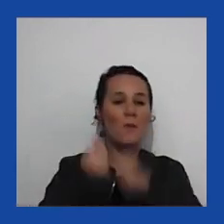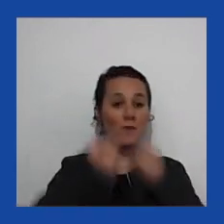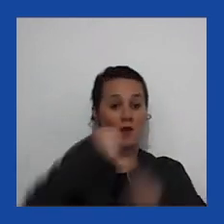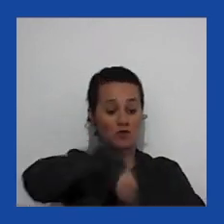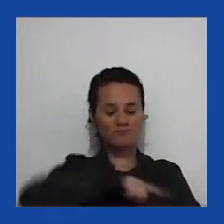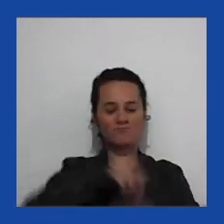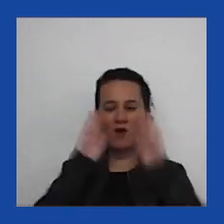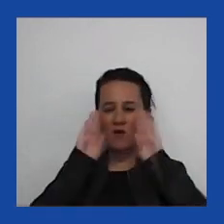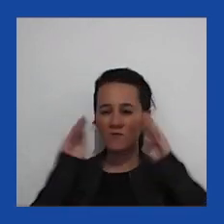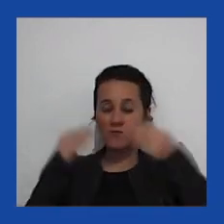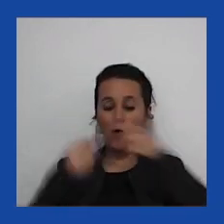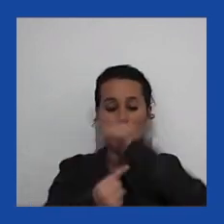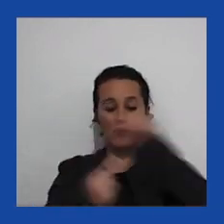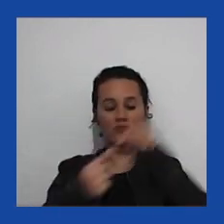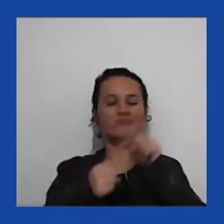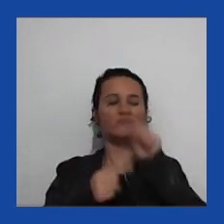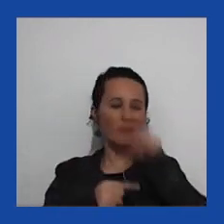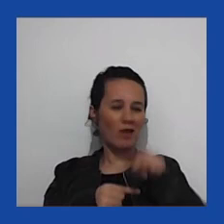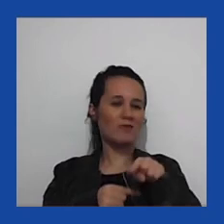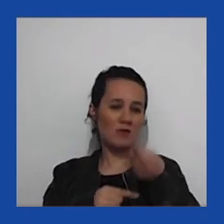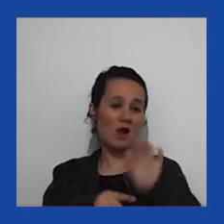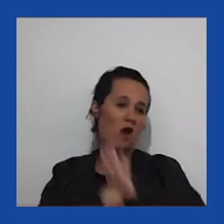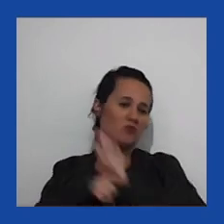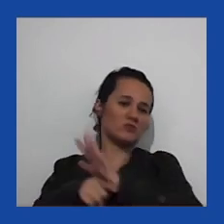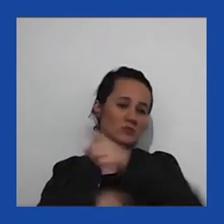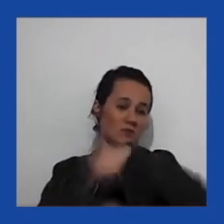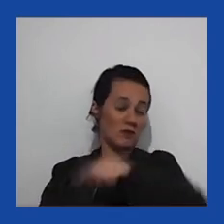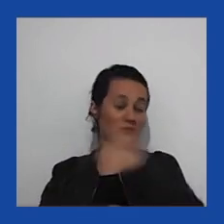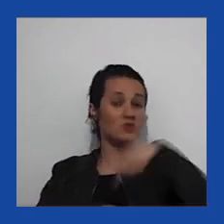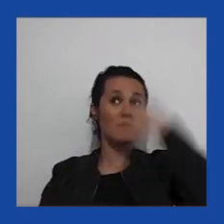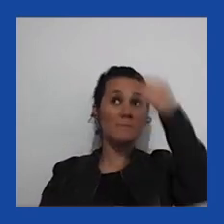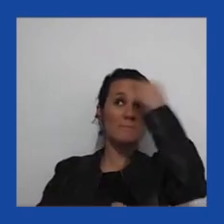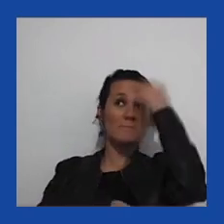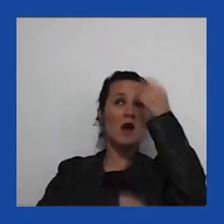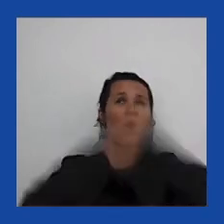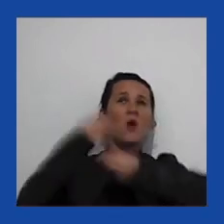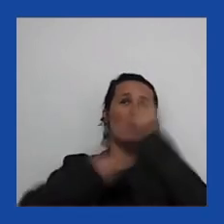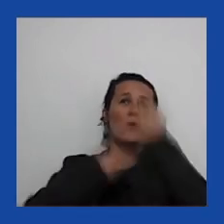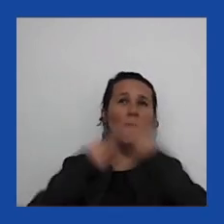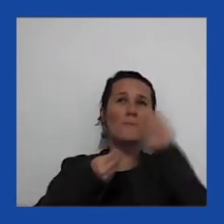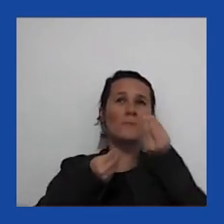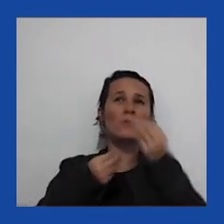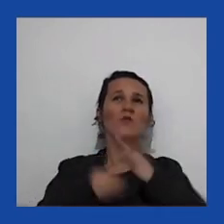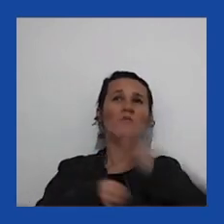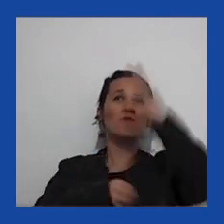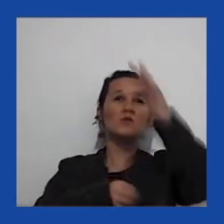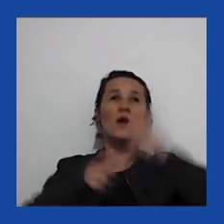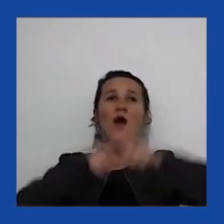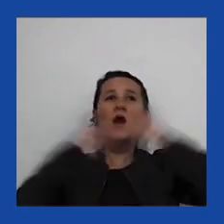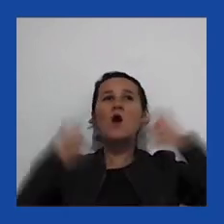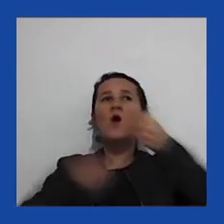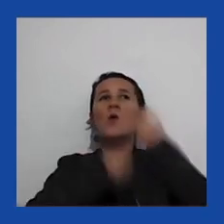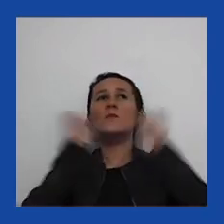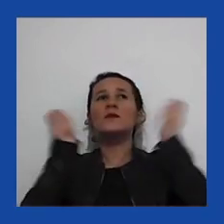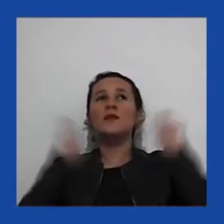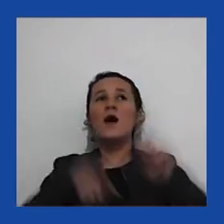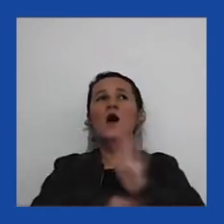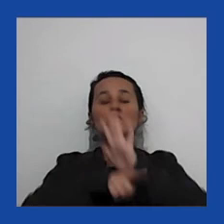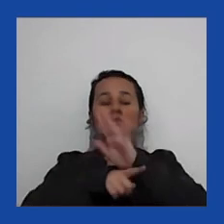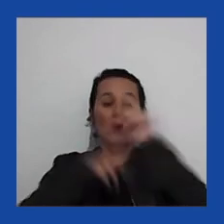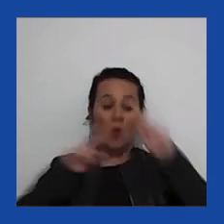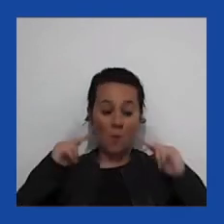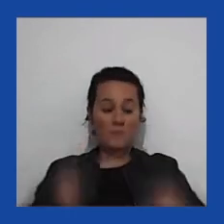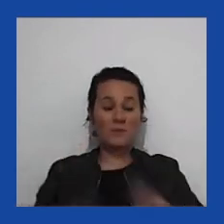nosso objetivo. E a questão de pensar grande, né? Nós temos que trabalhar com as grandes questões da humanidade. Os ODS estão aí para nos dar mais ou